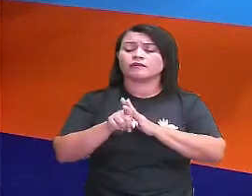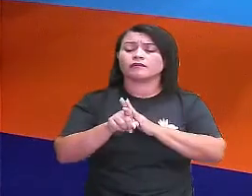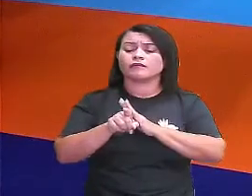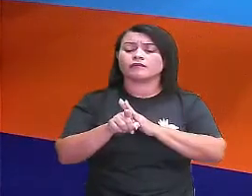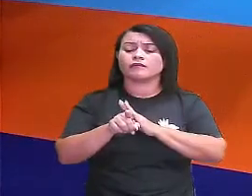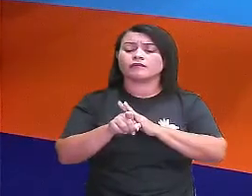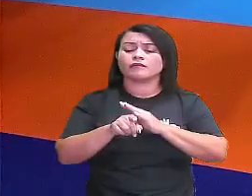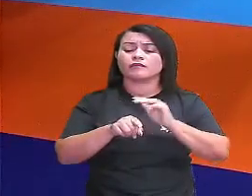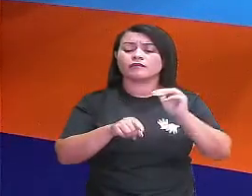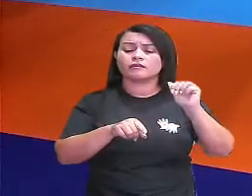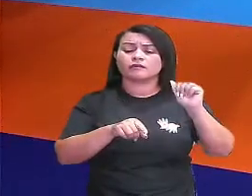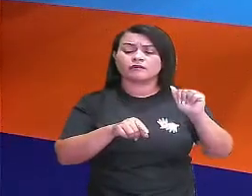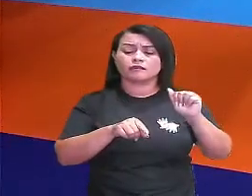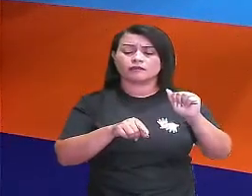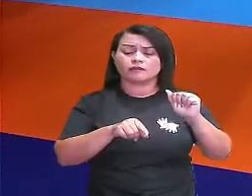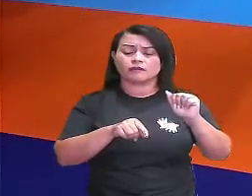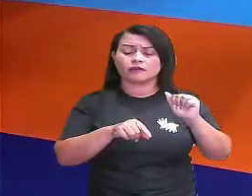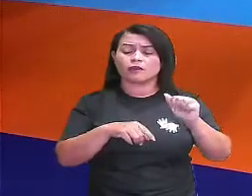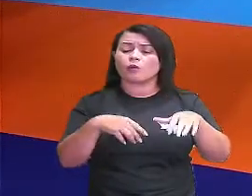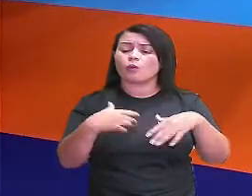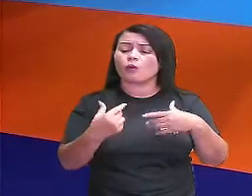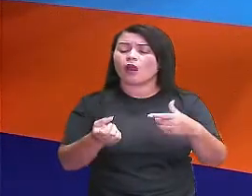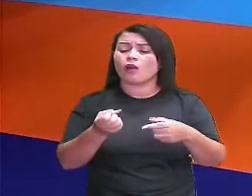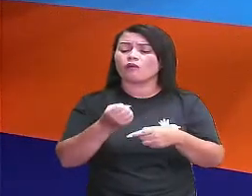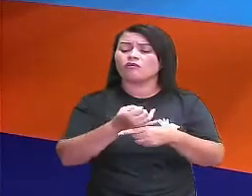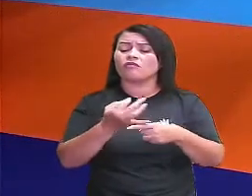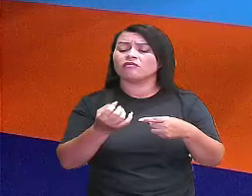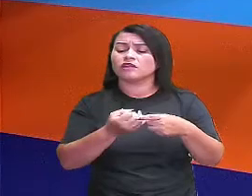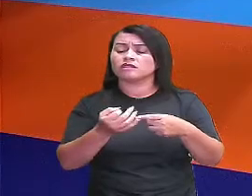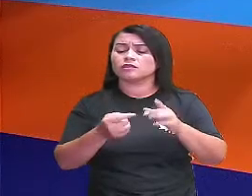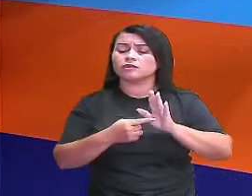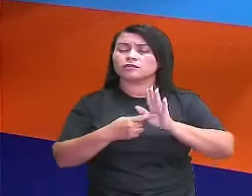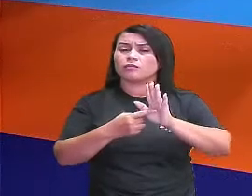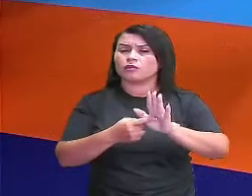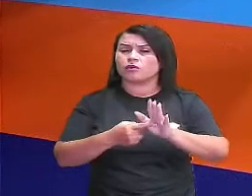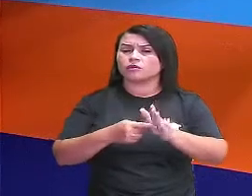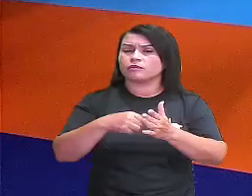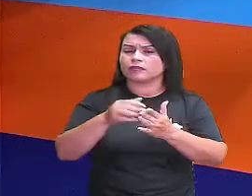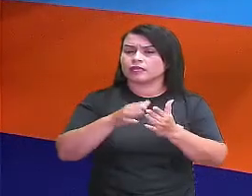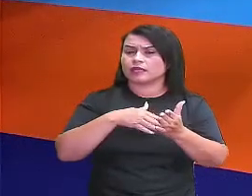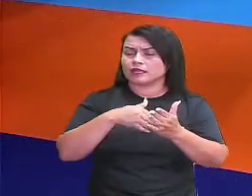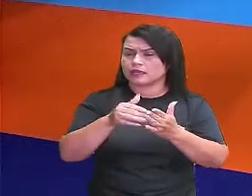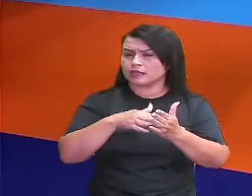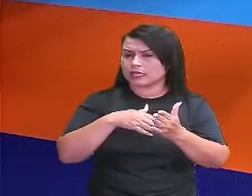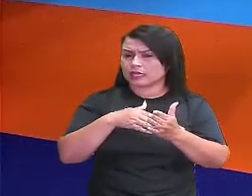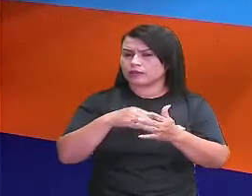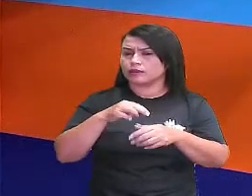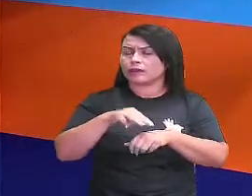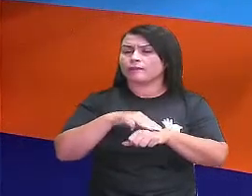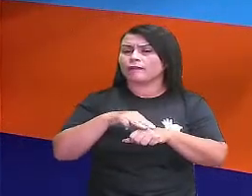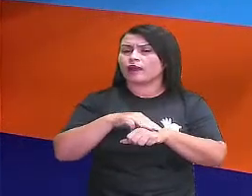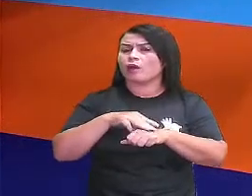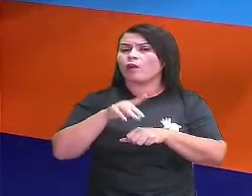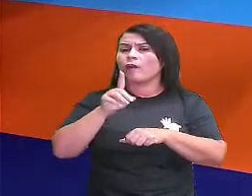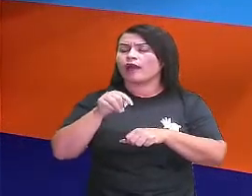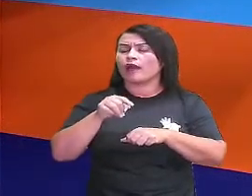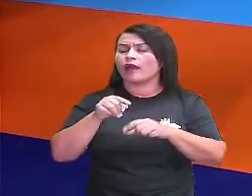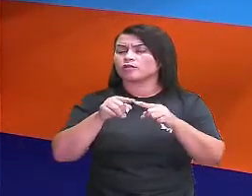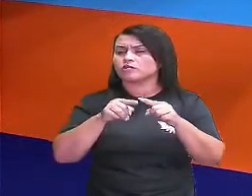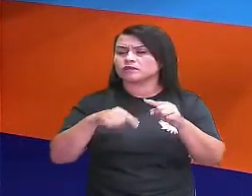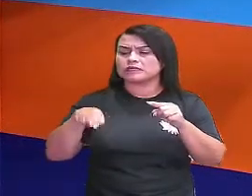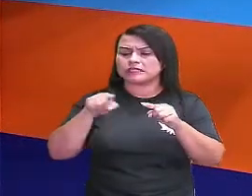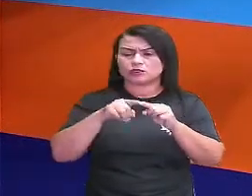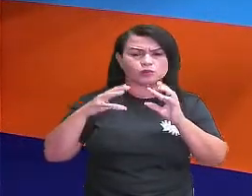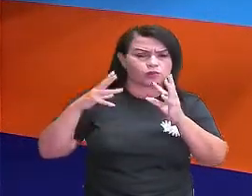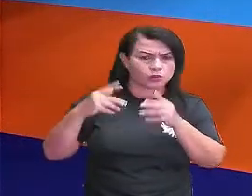A é: a fração que indica o que foi pintado de marrom do círculo é... Eu quero o círculo